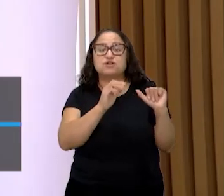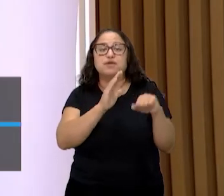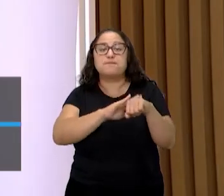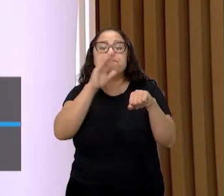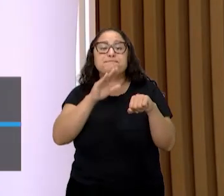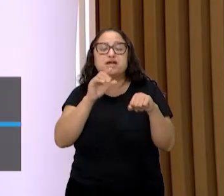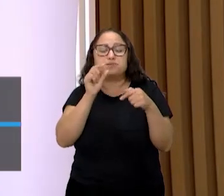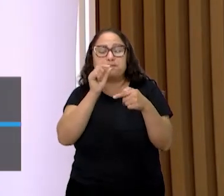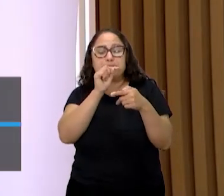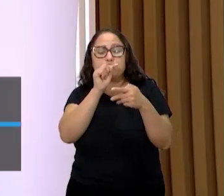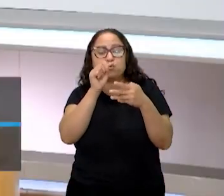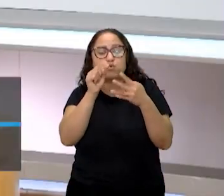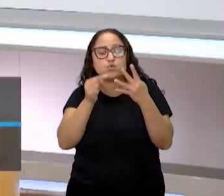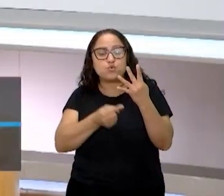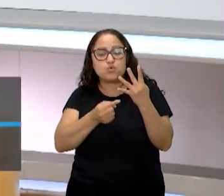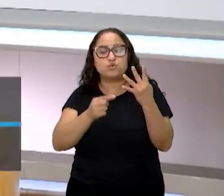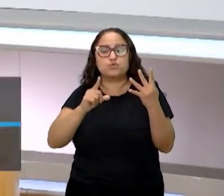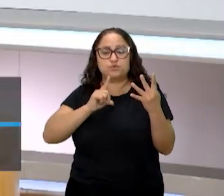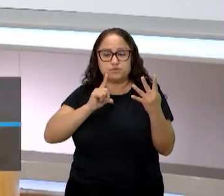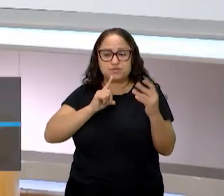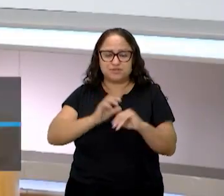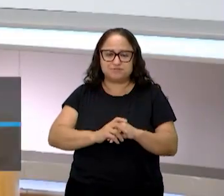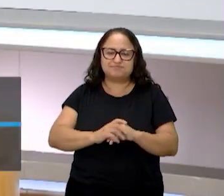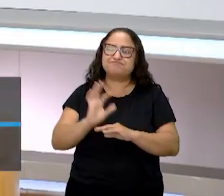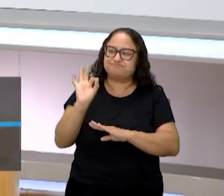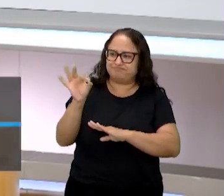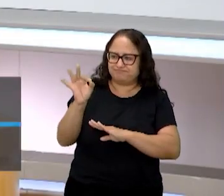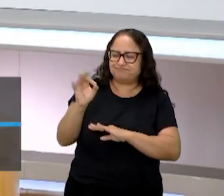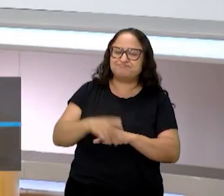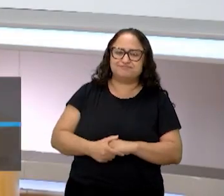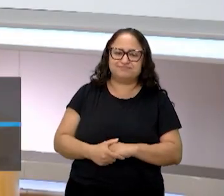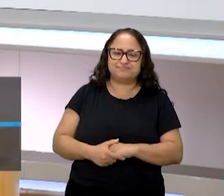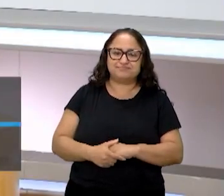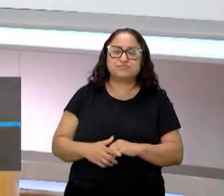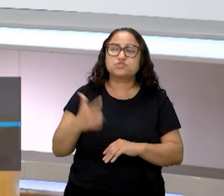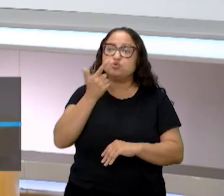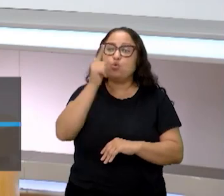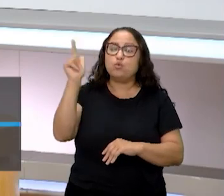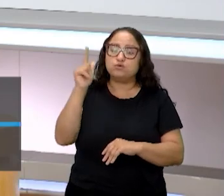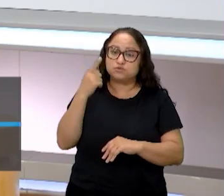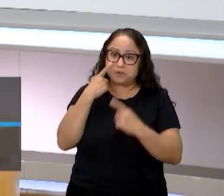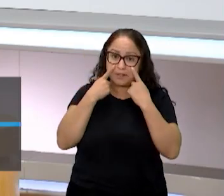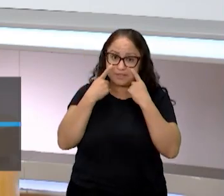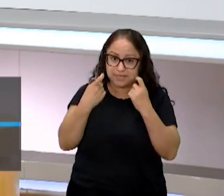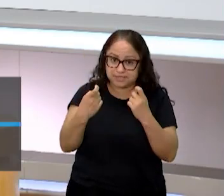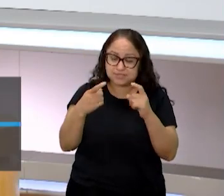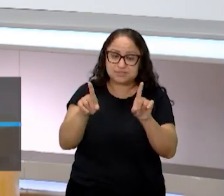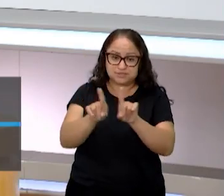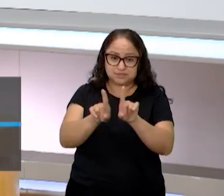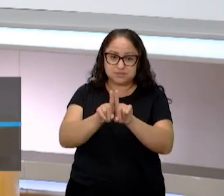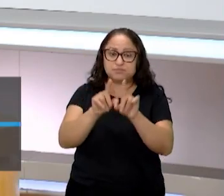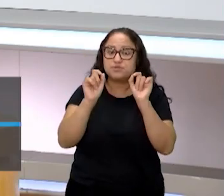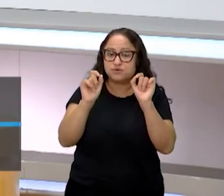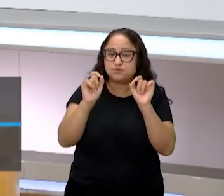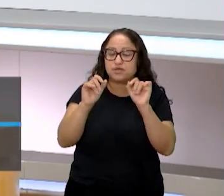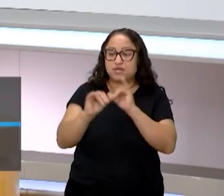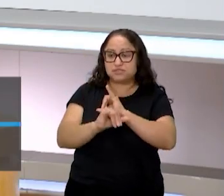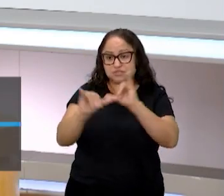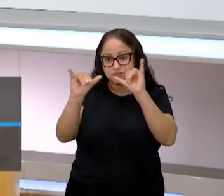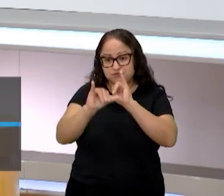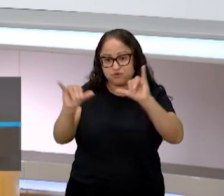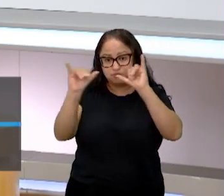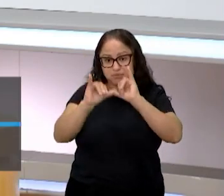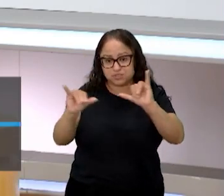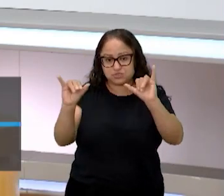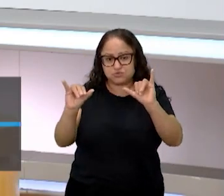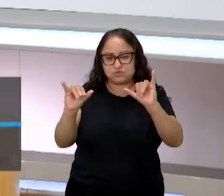né? Exato, é isso mesmo, é isso mesmo. E aí uma outra coisa interessante também é que essas informações, então,